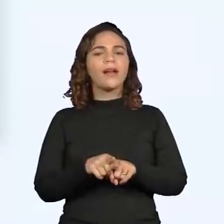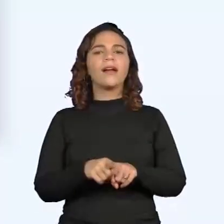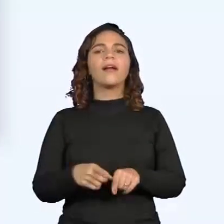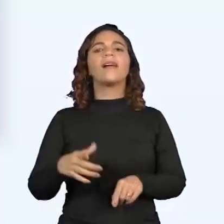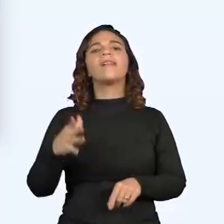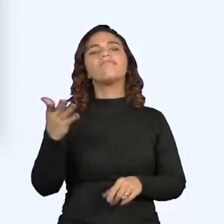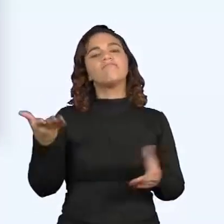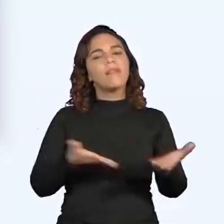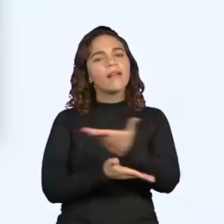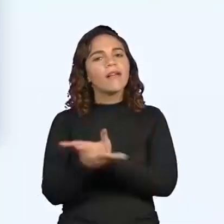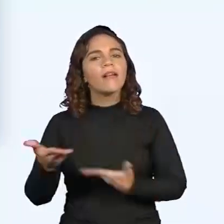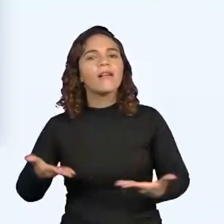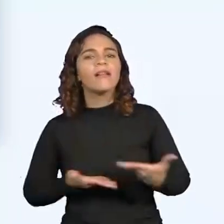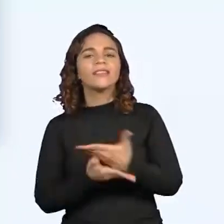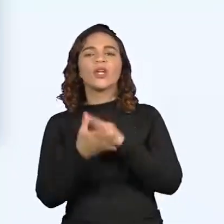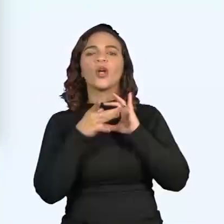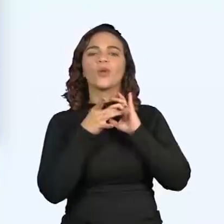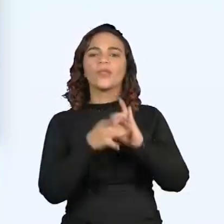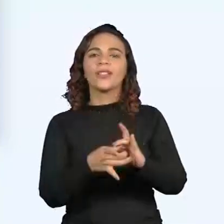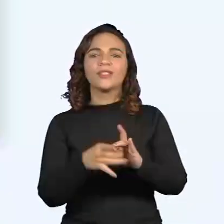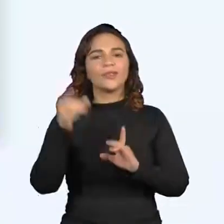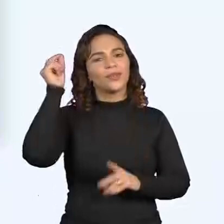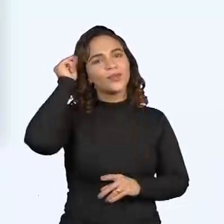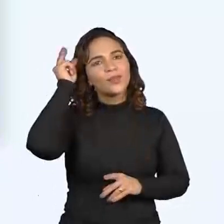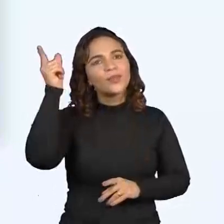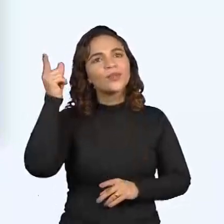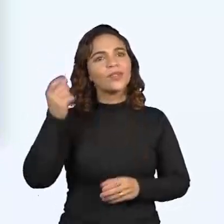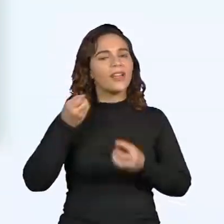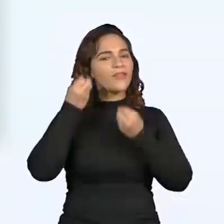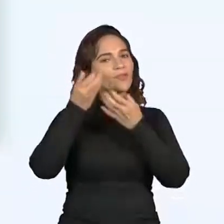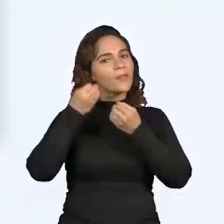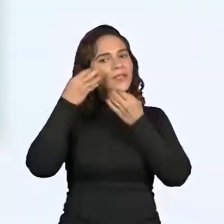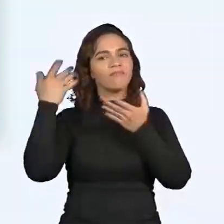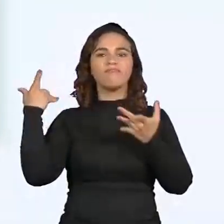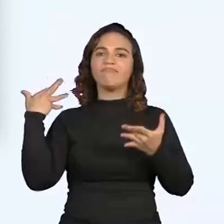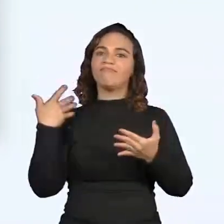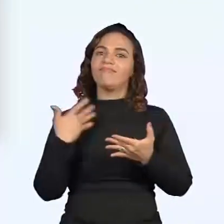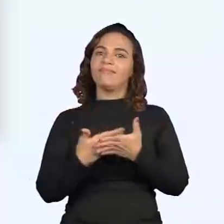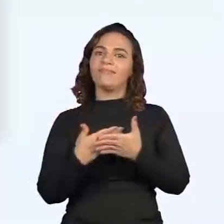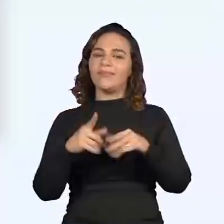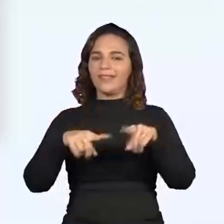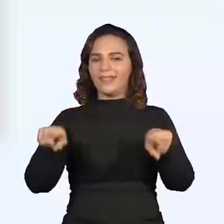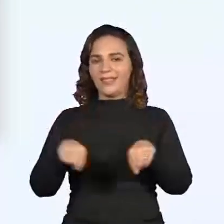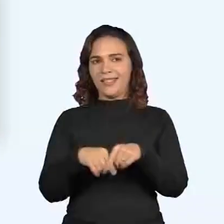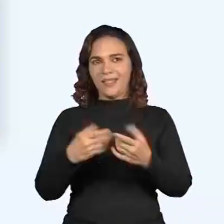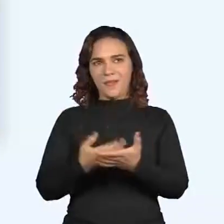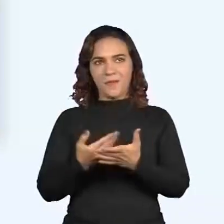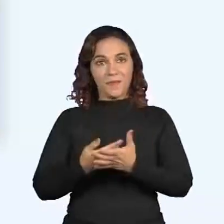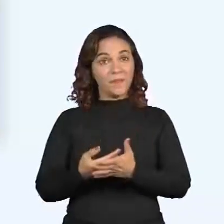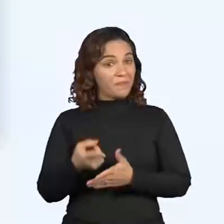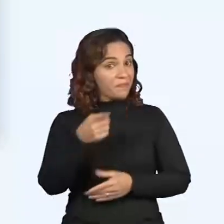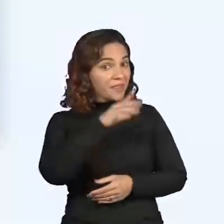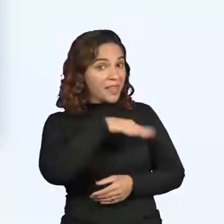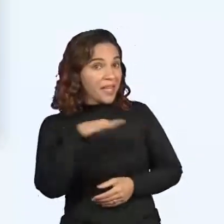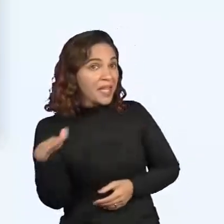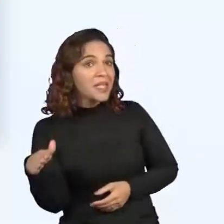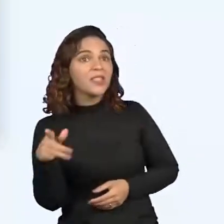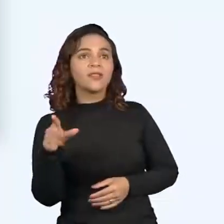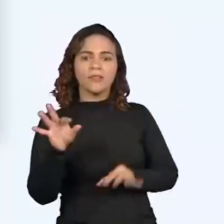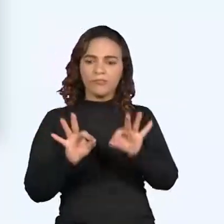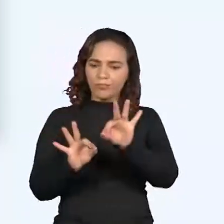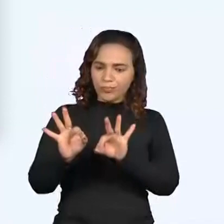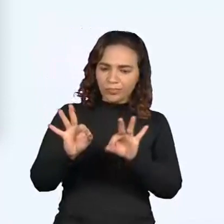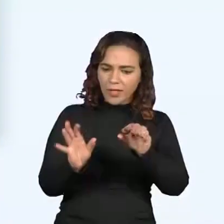essa relação que eles têm de contexto cultural, com essas informações, essa bagagem que eles trazem para a sala de aula. Para os alunos, o trabalho com esquadros e peças